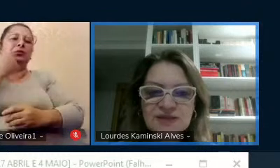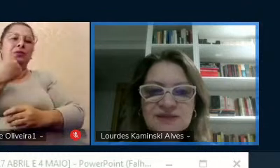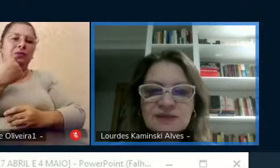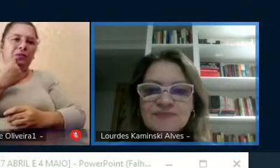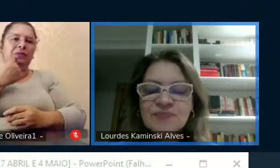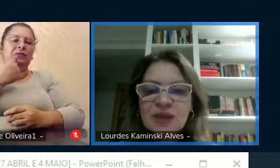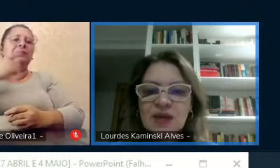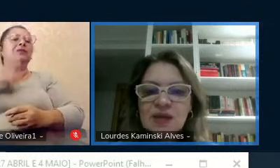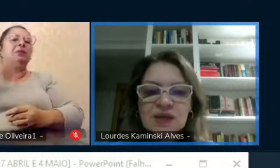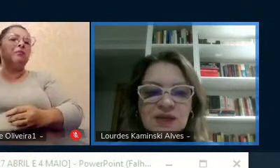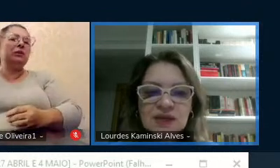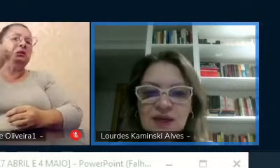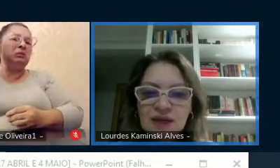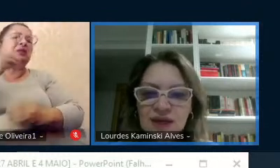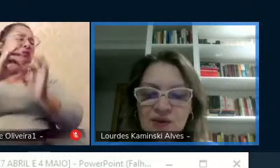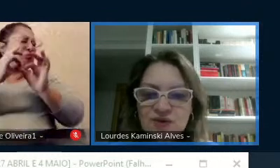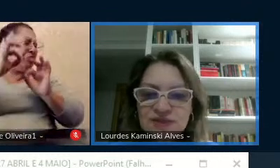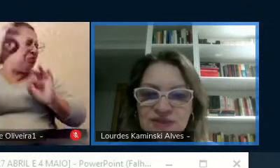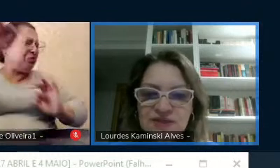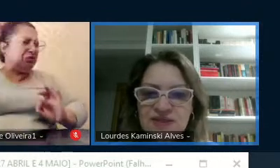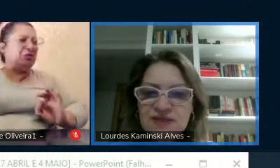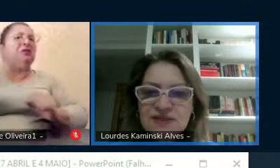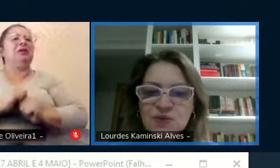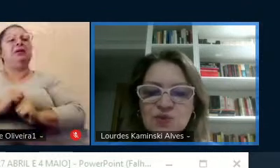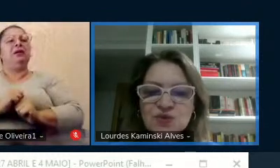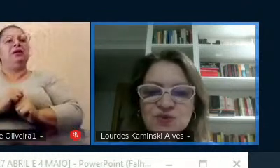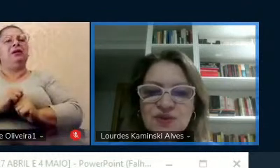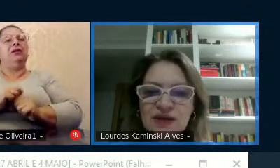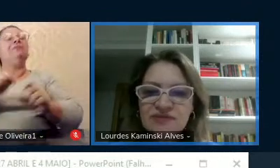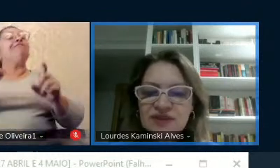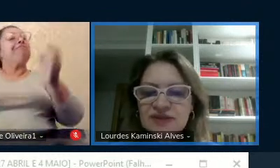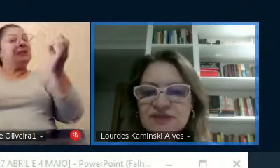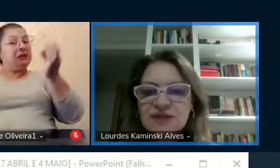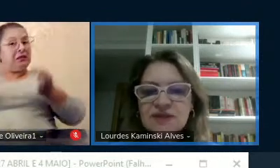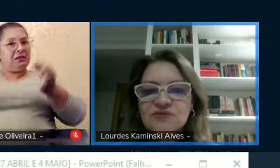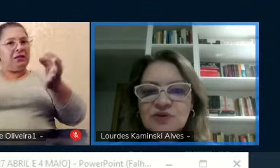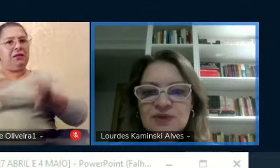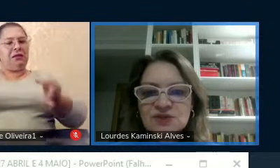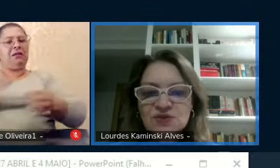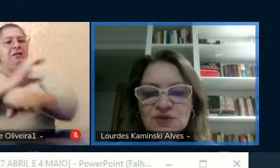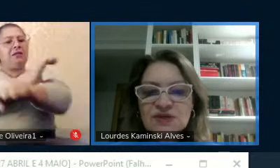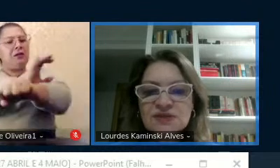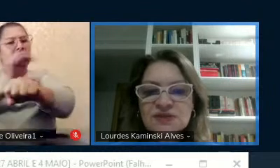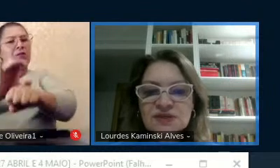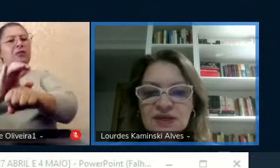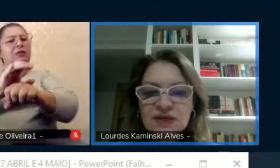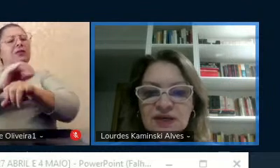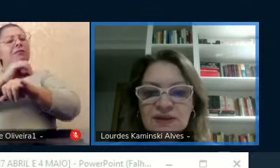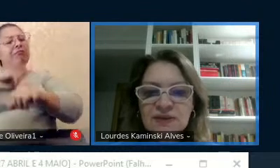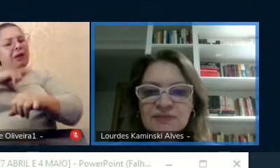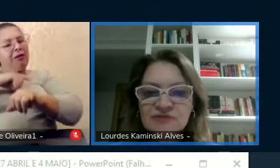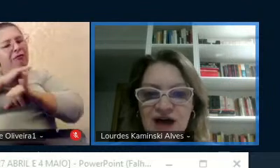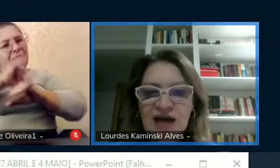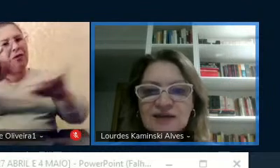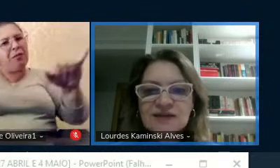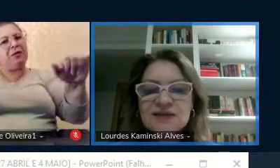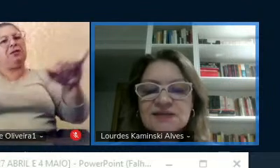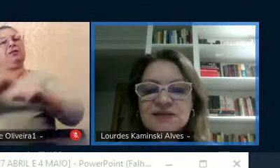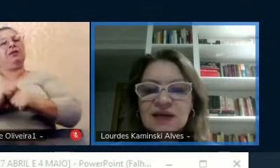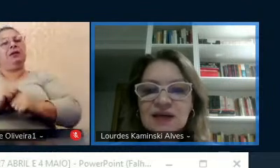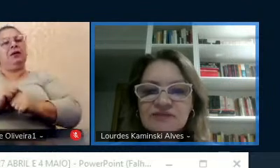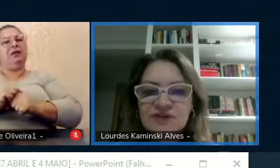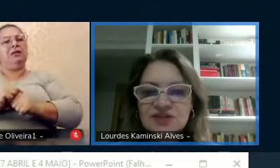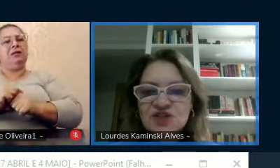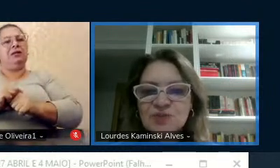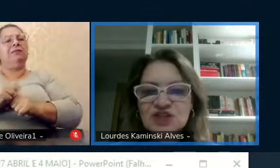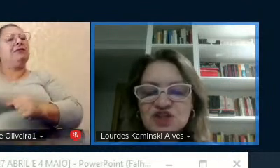vasta experiência e, com certeza, esse curso deve trazer informações